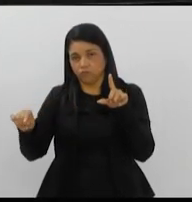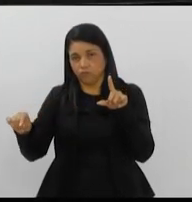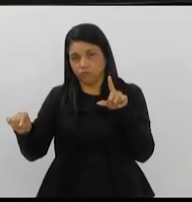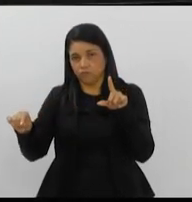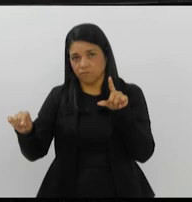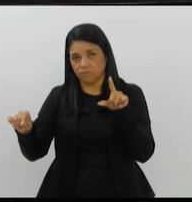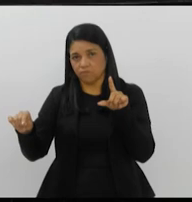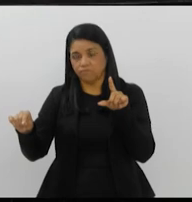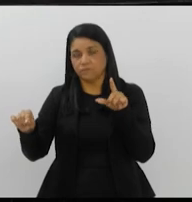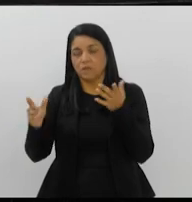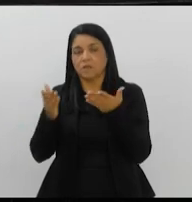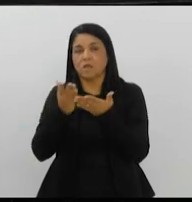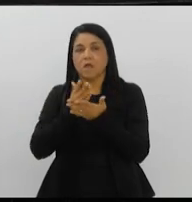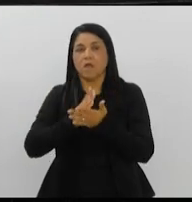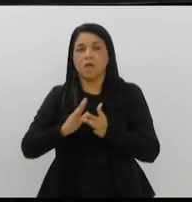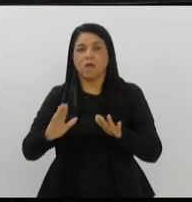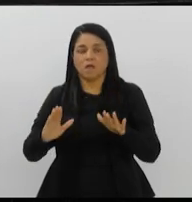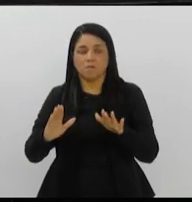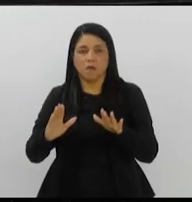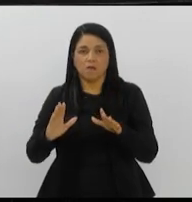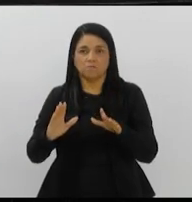se acabar definitivamente